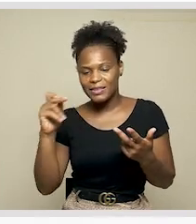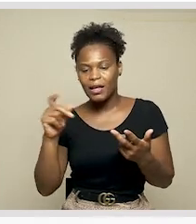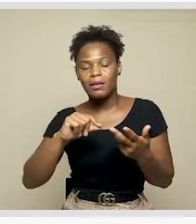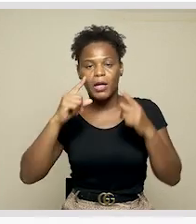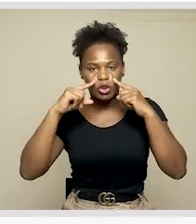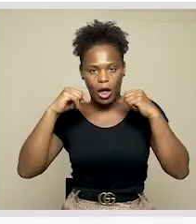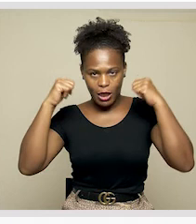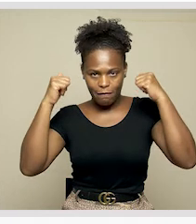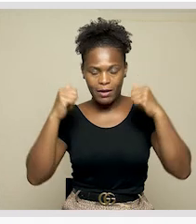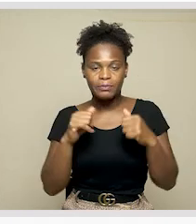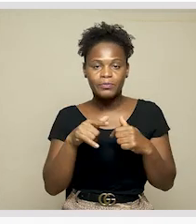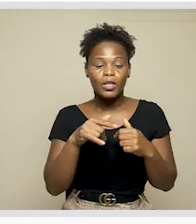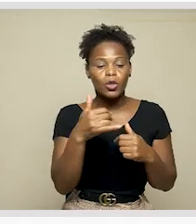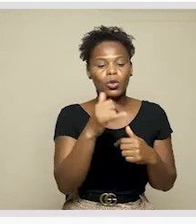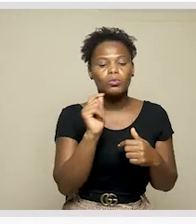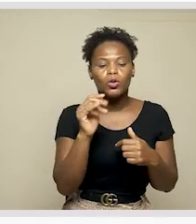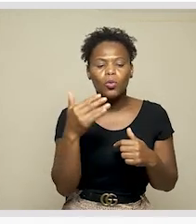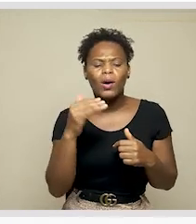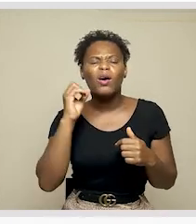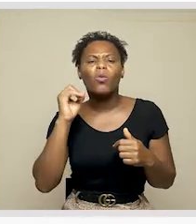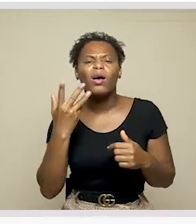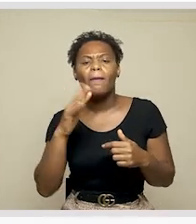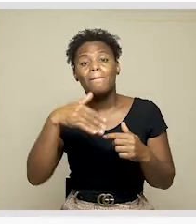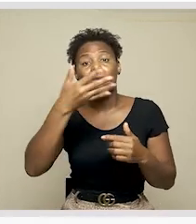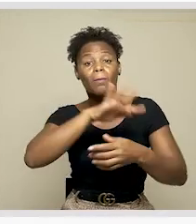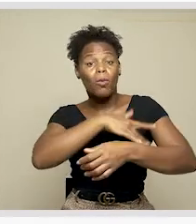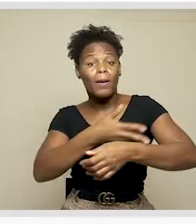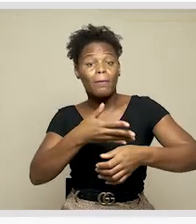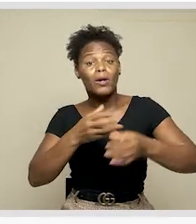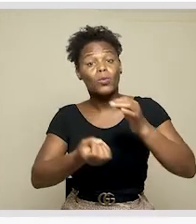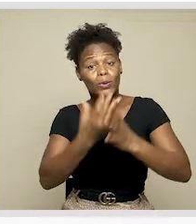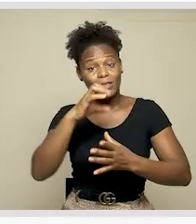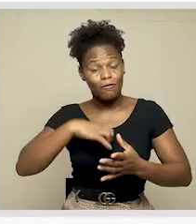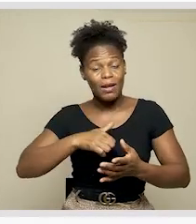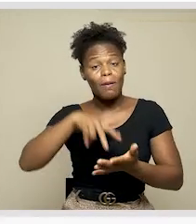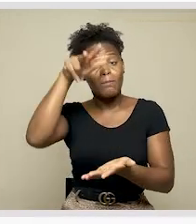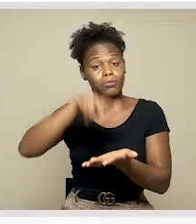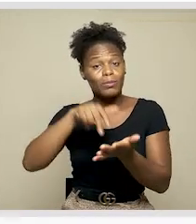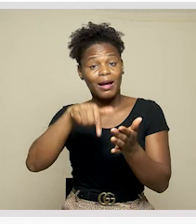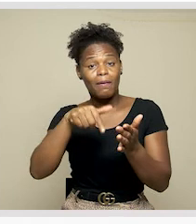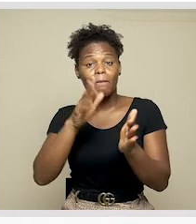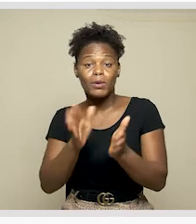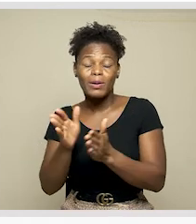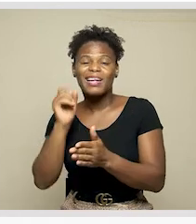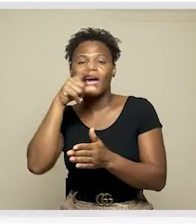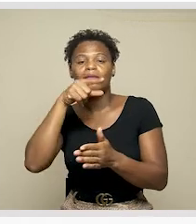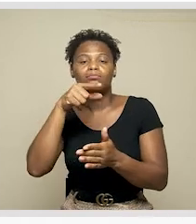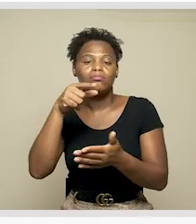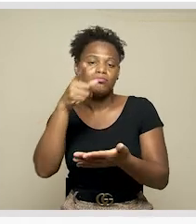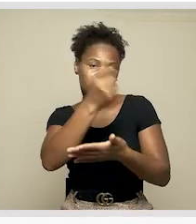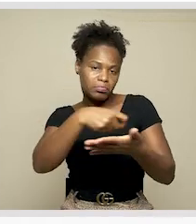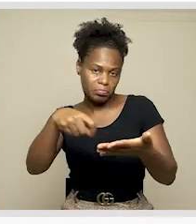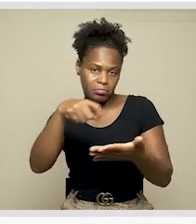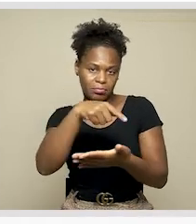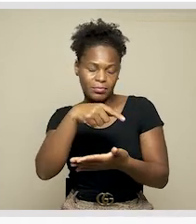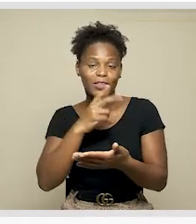Para 2.1, qual foi o primeiro poema de autoria cabo-verdiana publicado nesse periódico e quem foi o